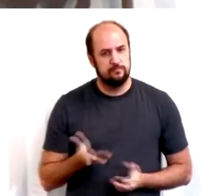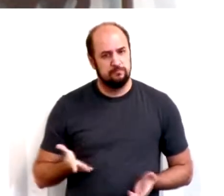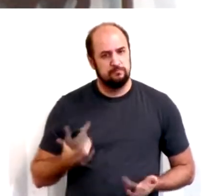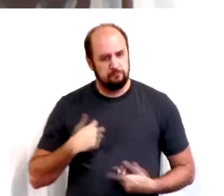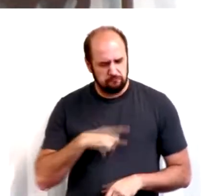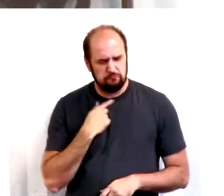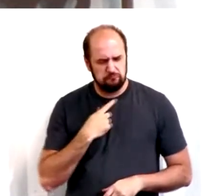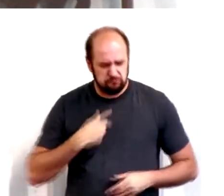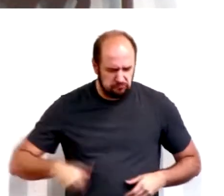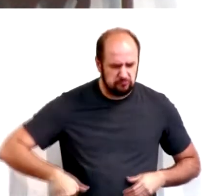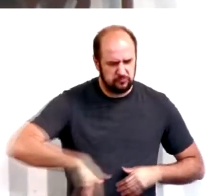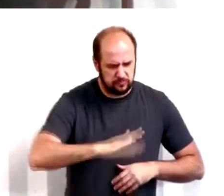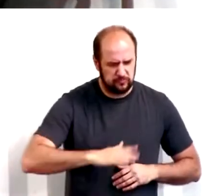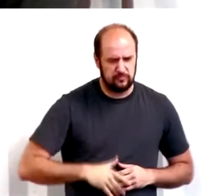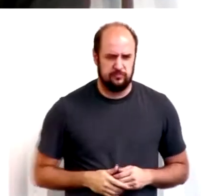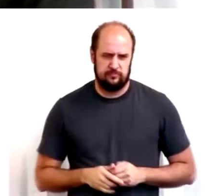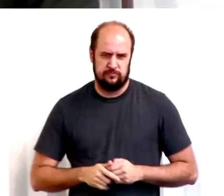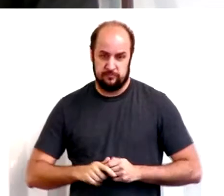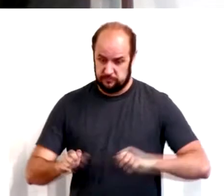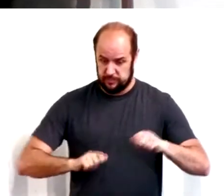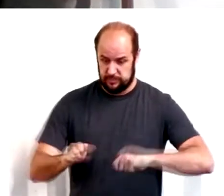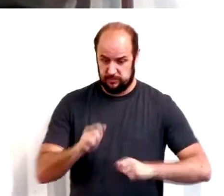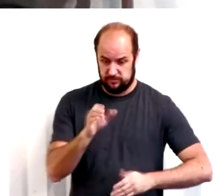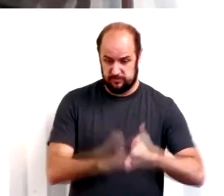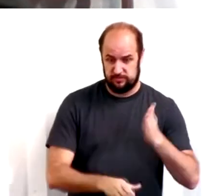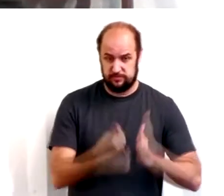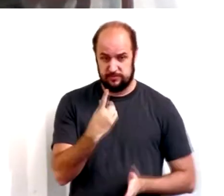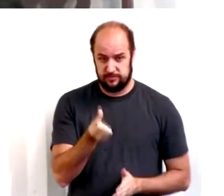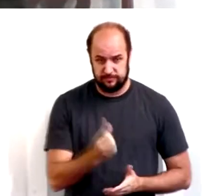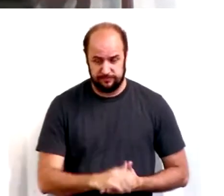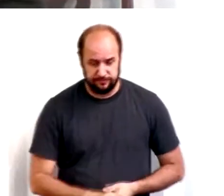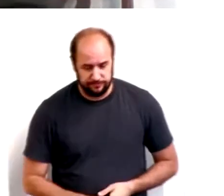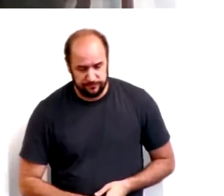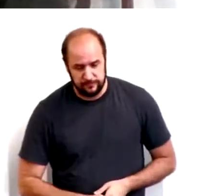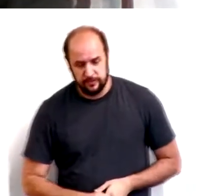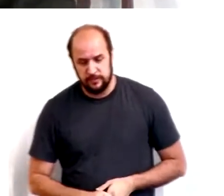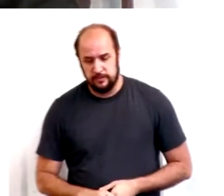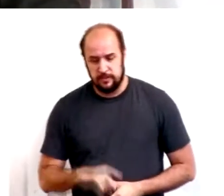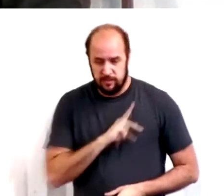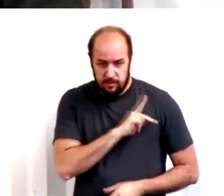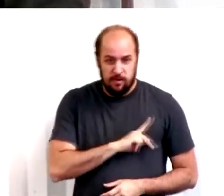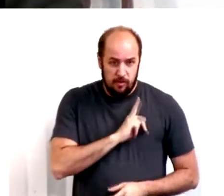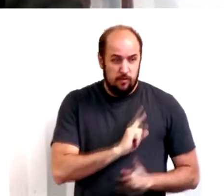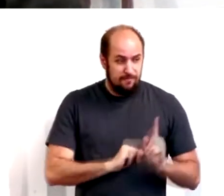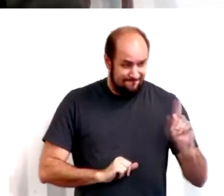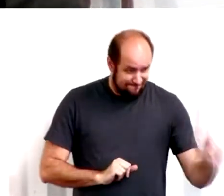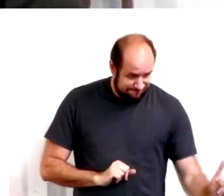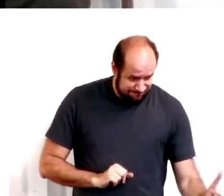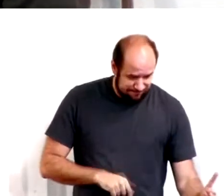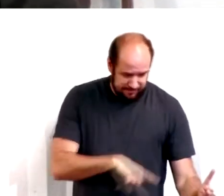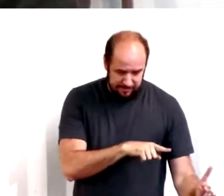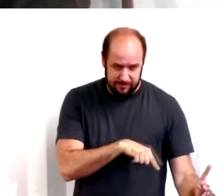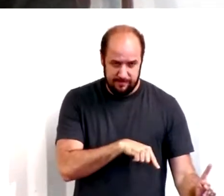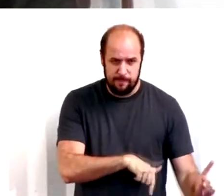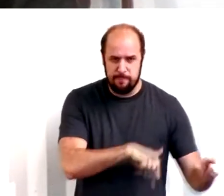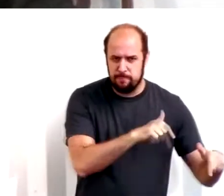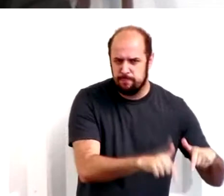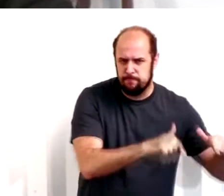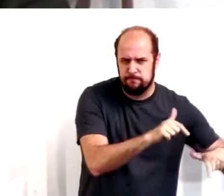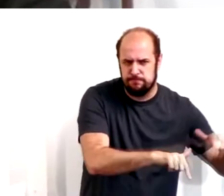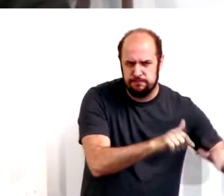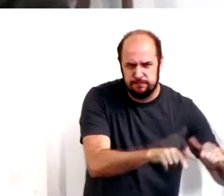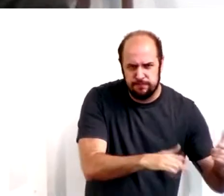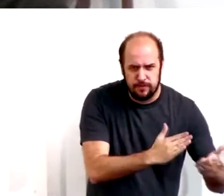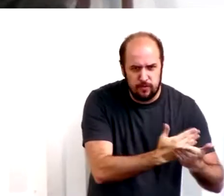vai. Isso está em Atos 16. E quando ele está ali, ele começa o trabalho